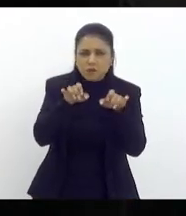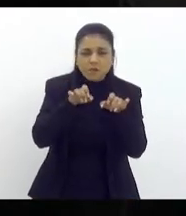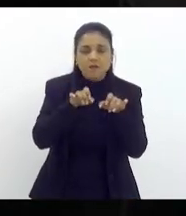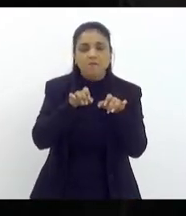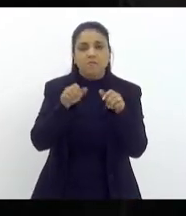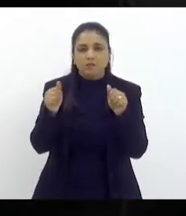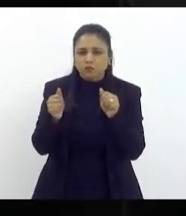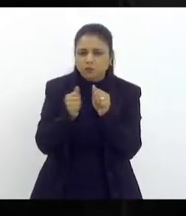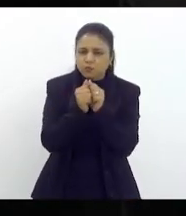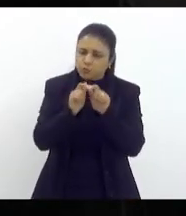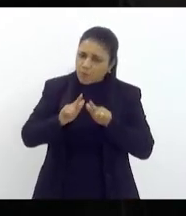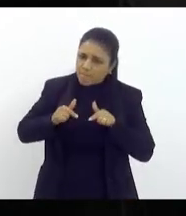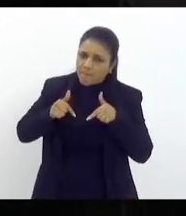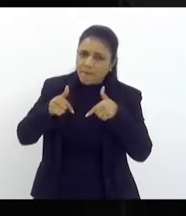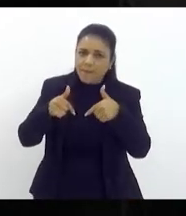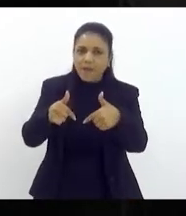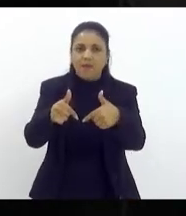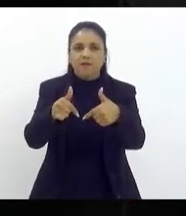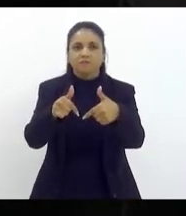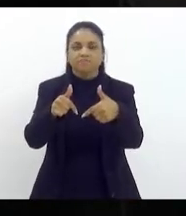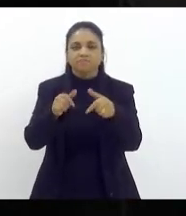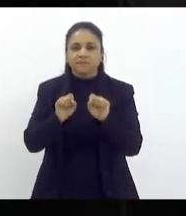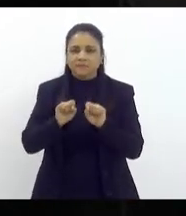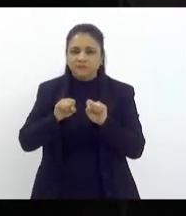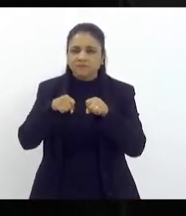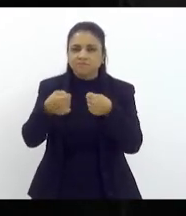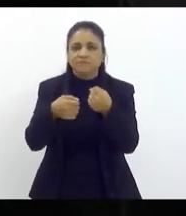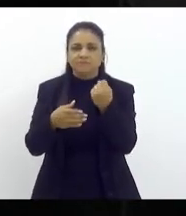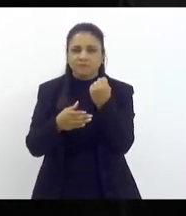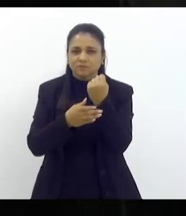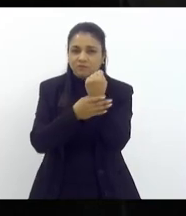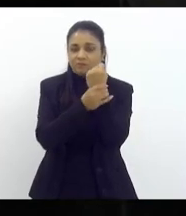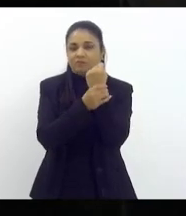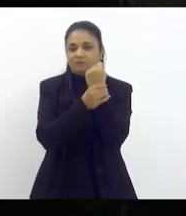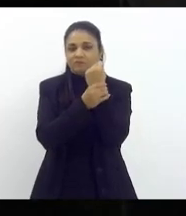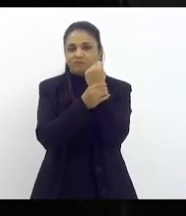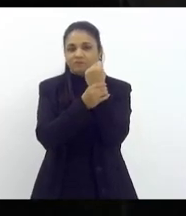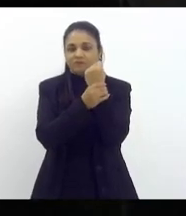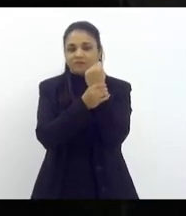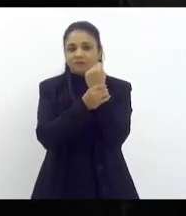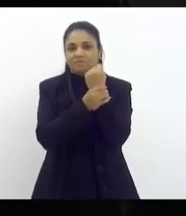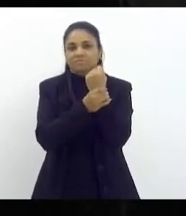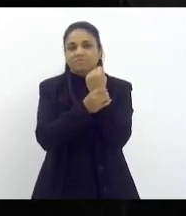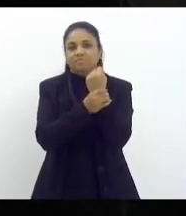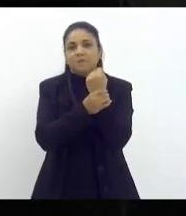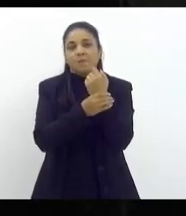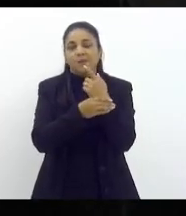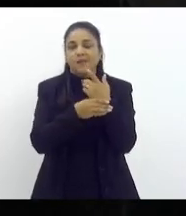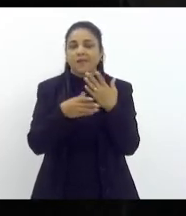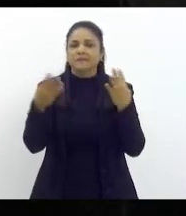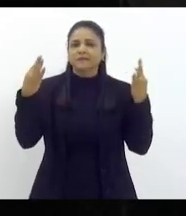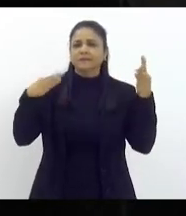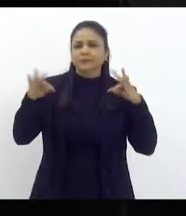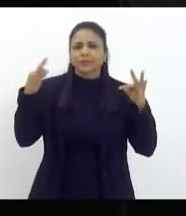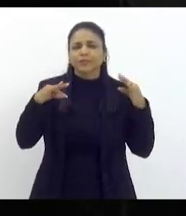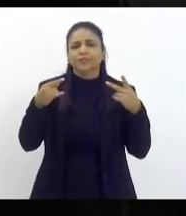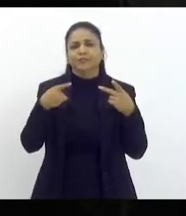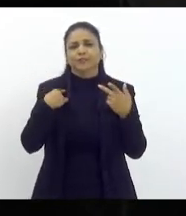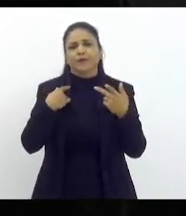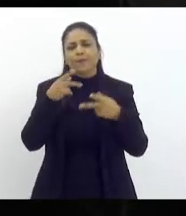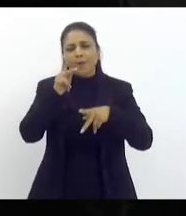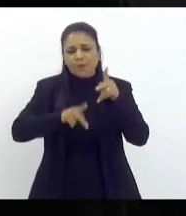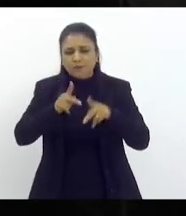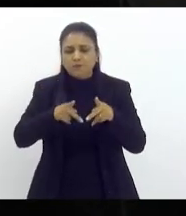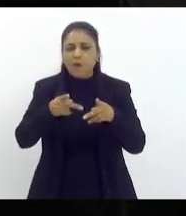em prol da segurança é de quem desfruta das nossas praias e por isso a gente tem que se empenhar para